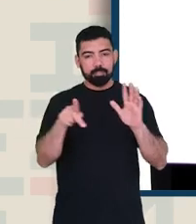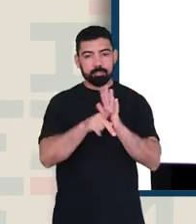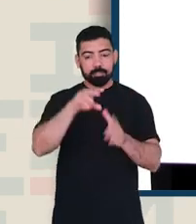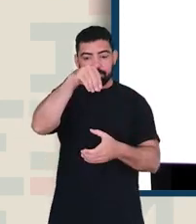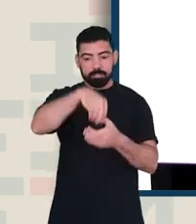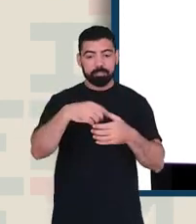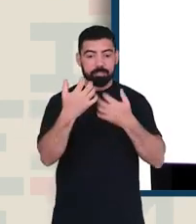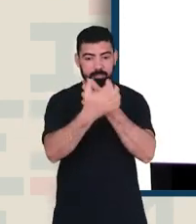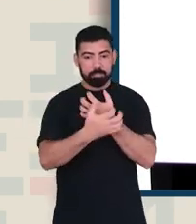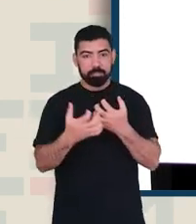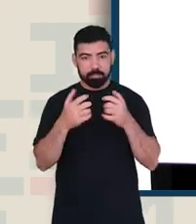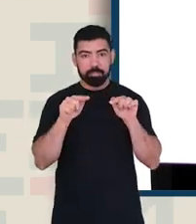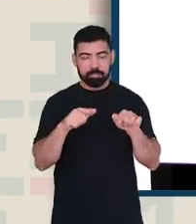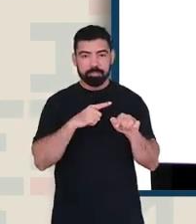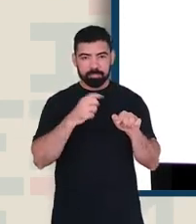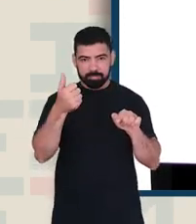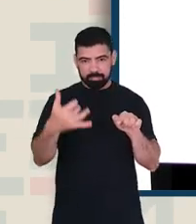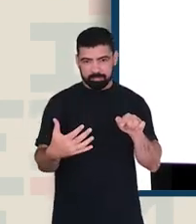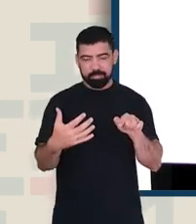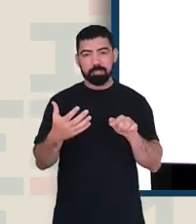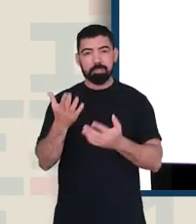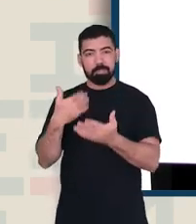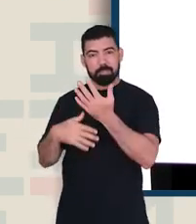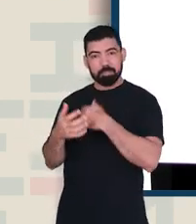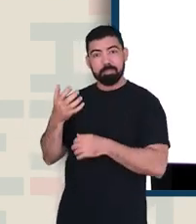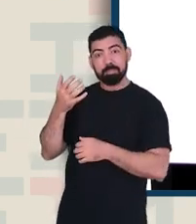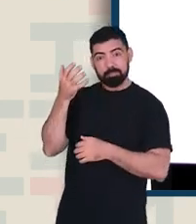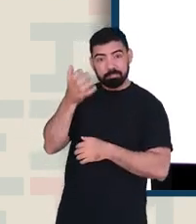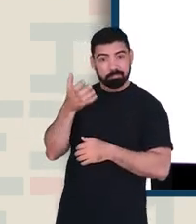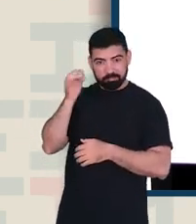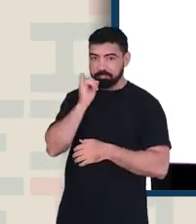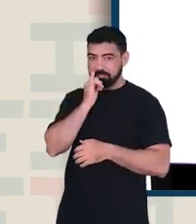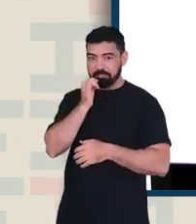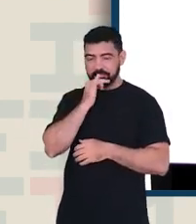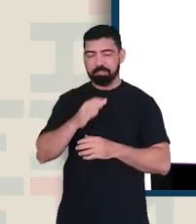música comumente passada pelo rádio, por exemplo,